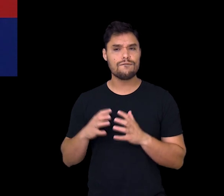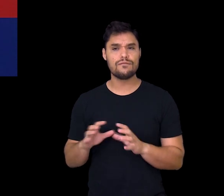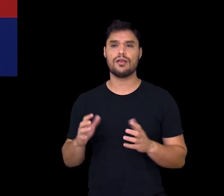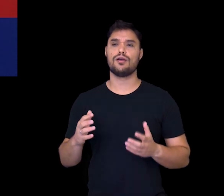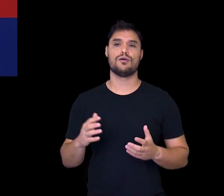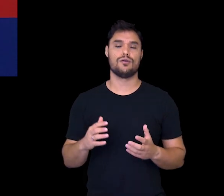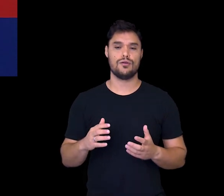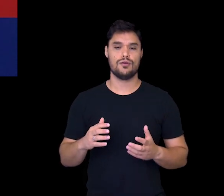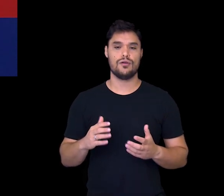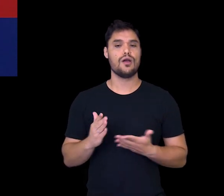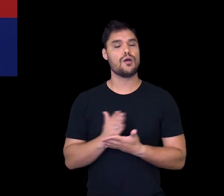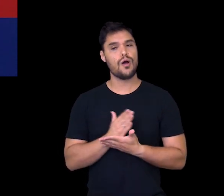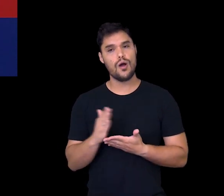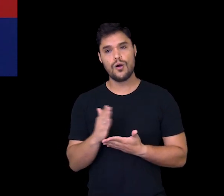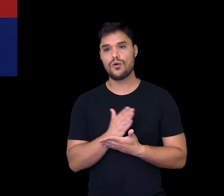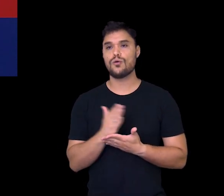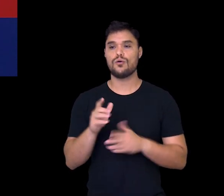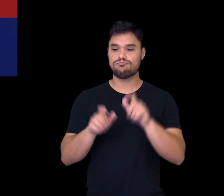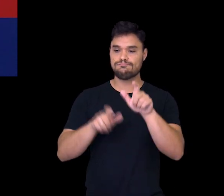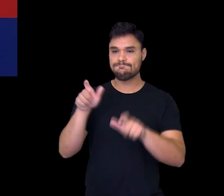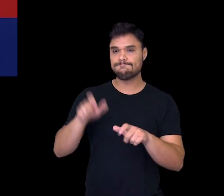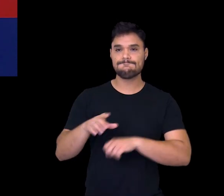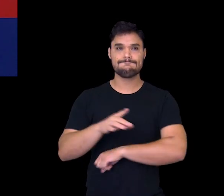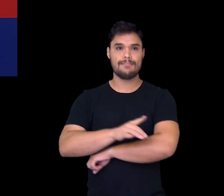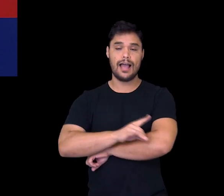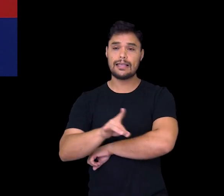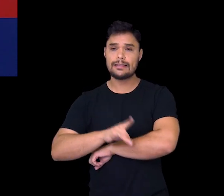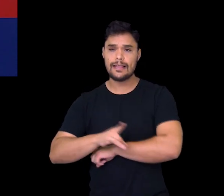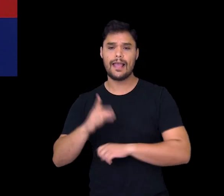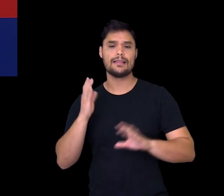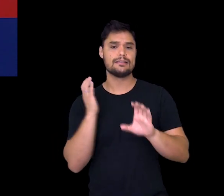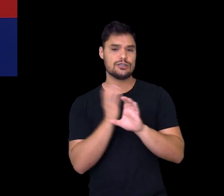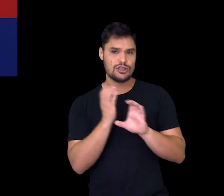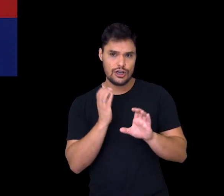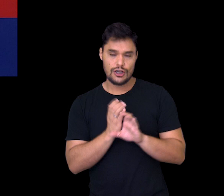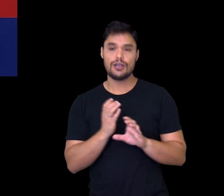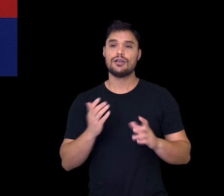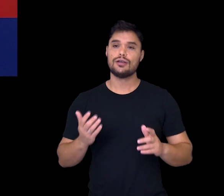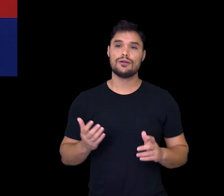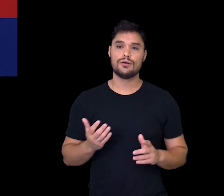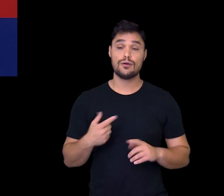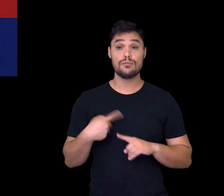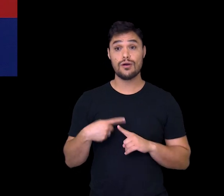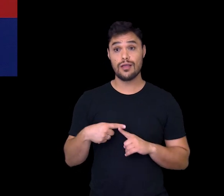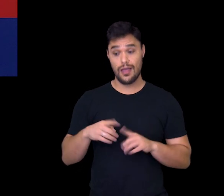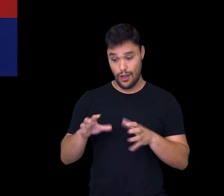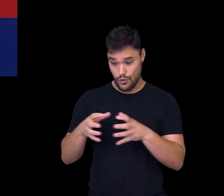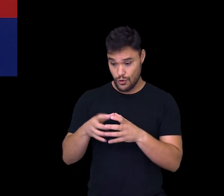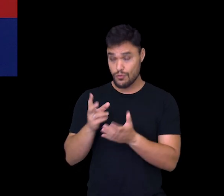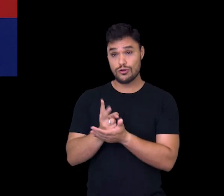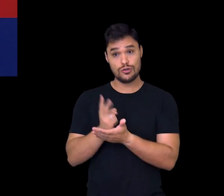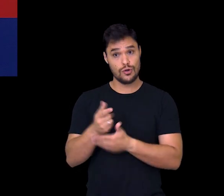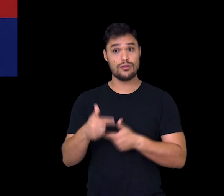alguns dos grandes engenheiros também da cidade, porque a turma continuou trabalhando por aí.